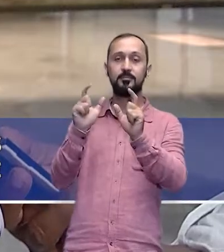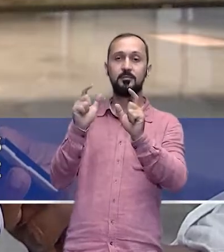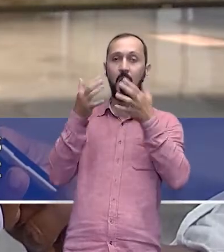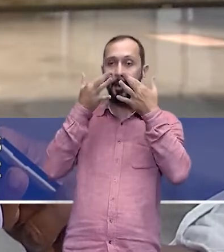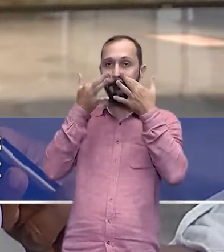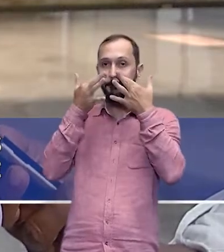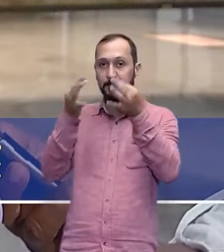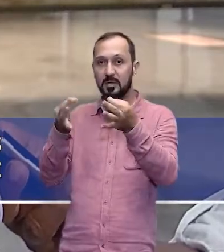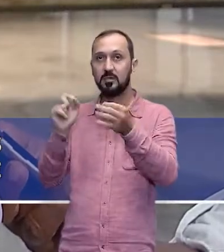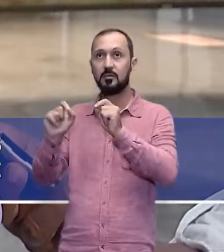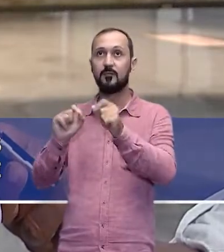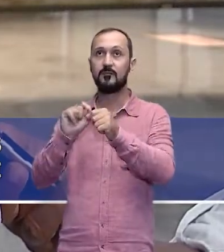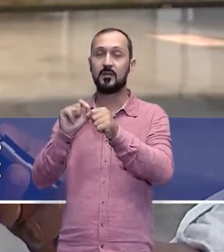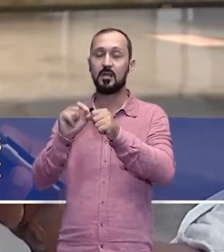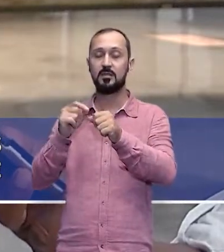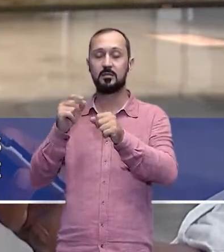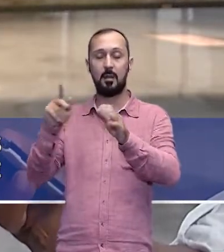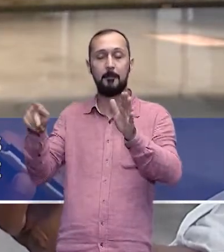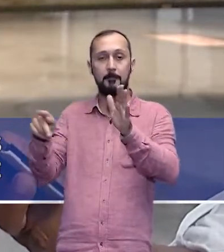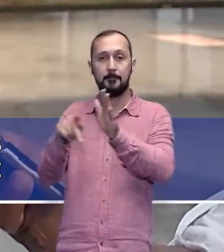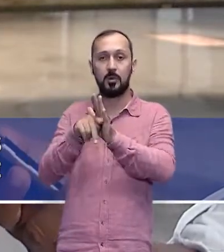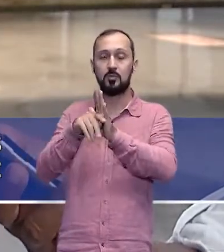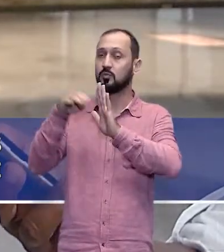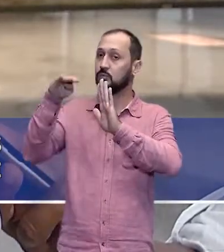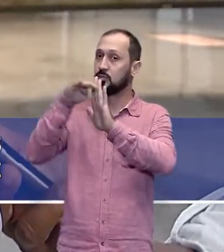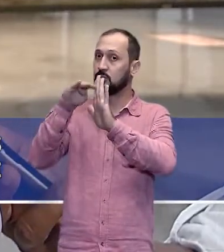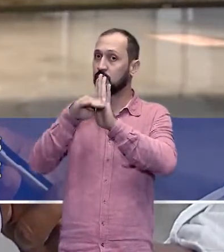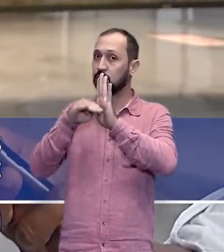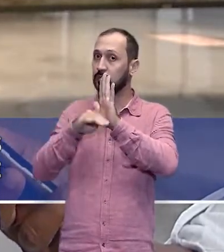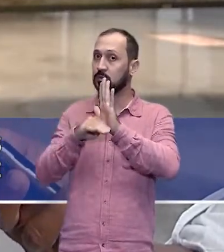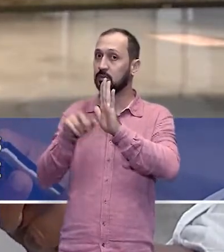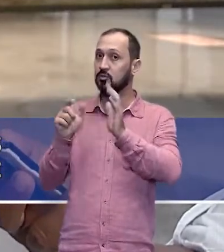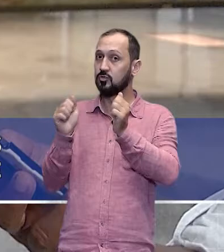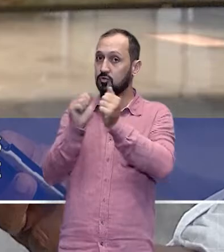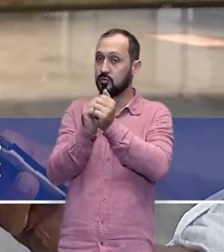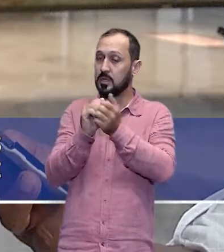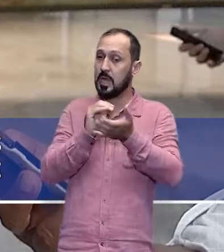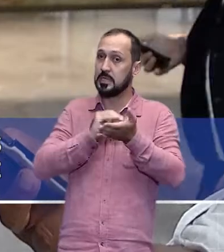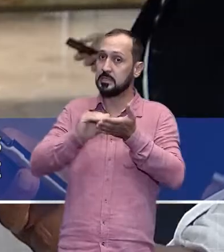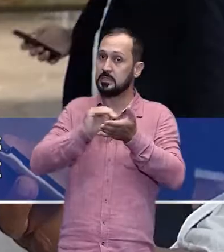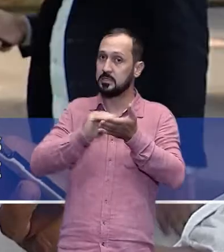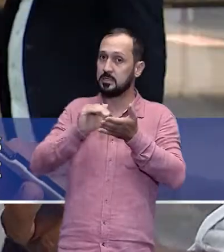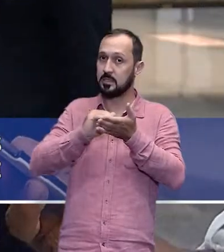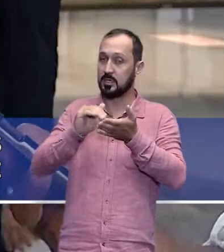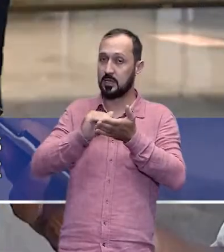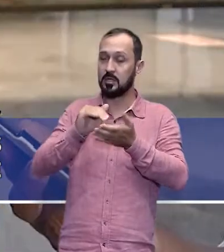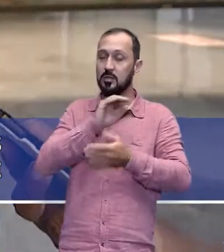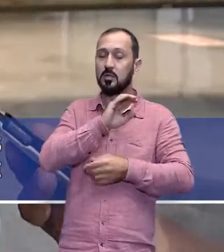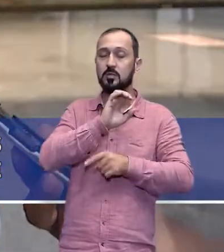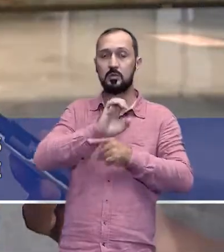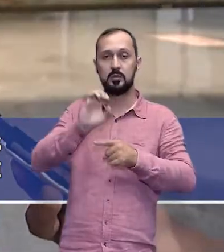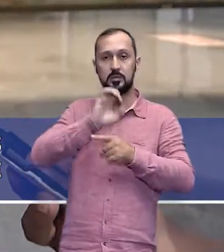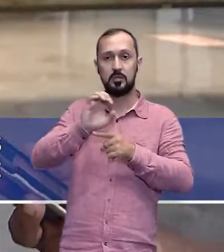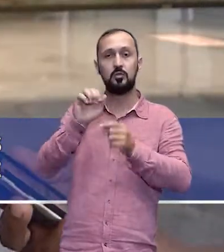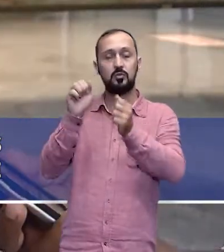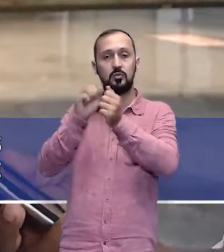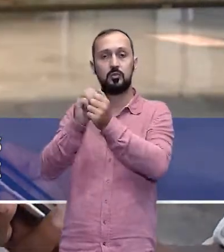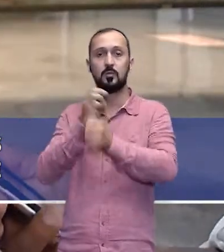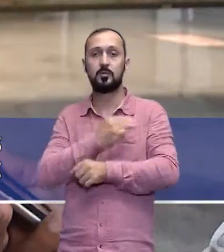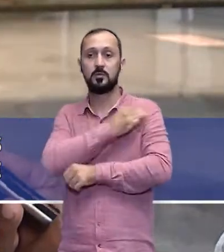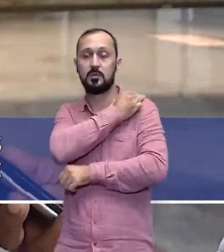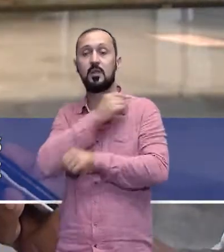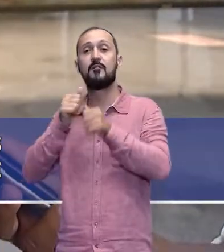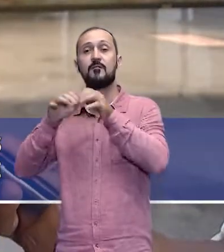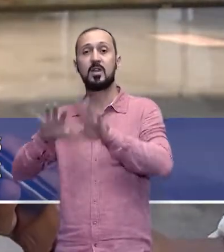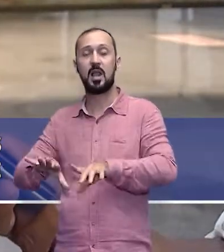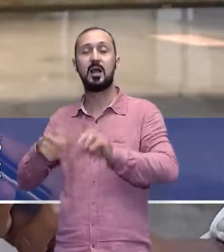deveria ser feito conforme preconiza o protocolo celebrado entre as secretarias de Estados e o Ministério da Saúde,